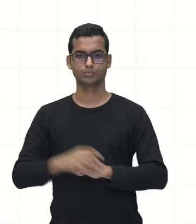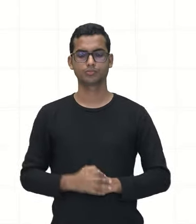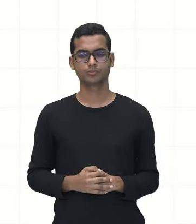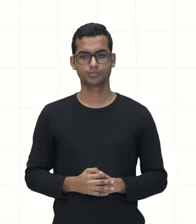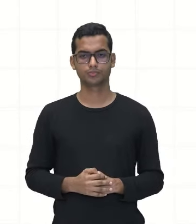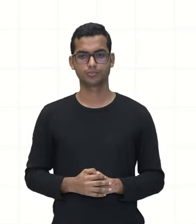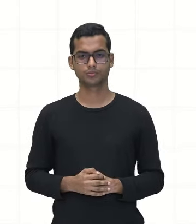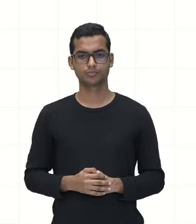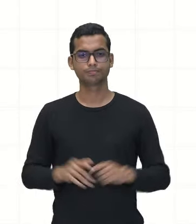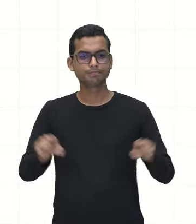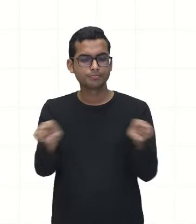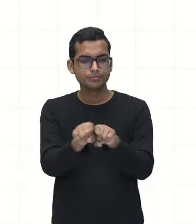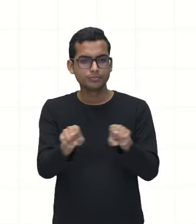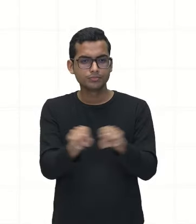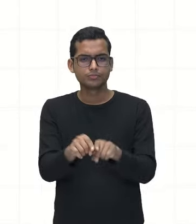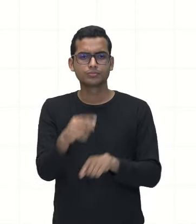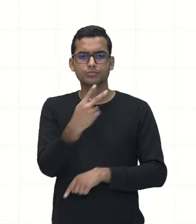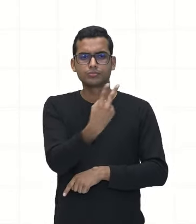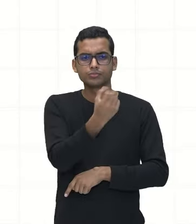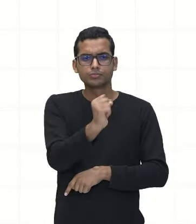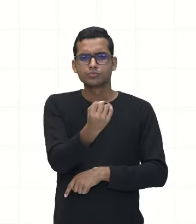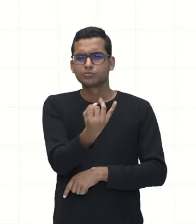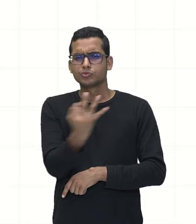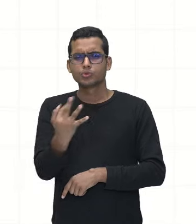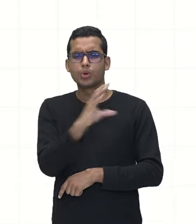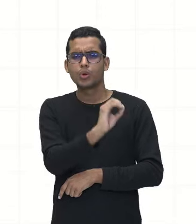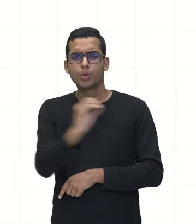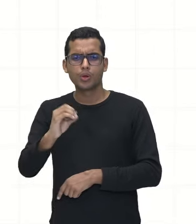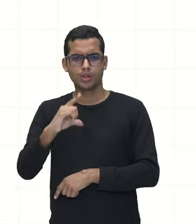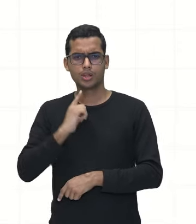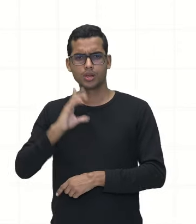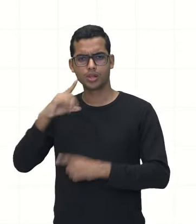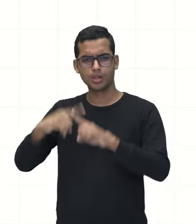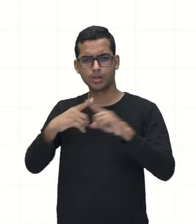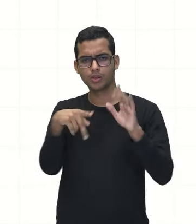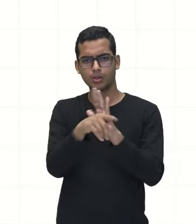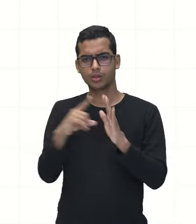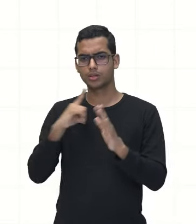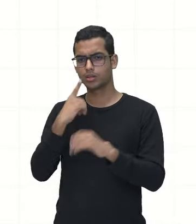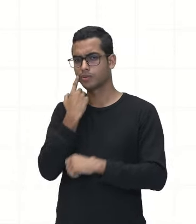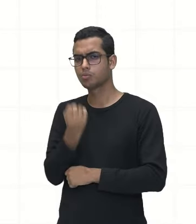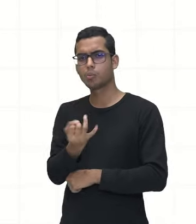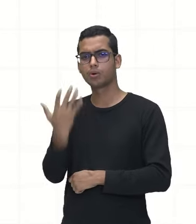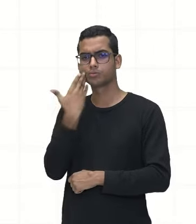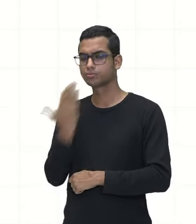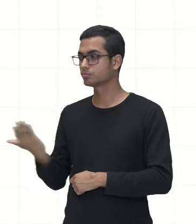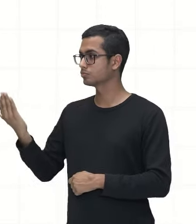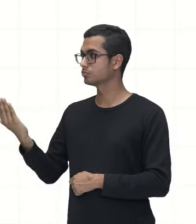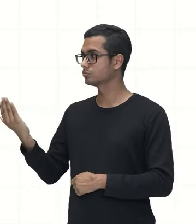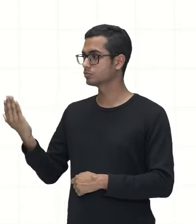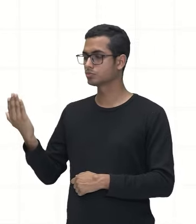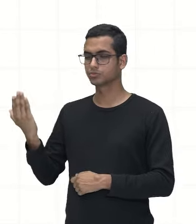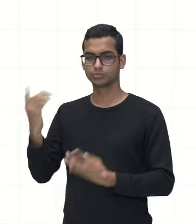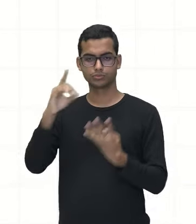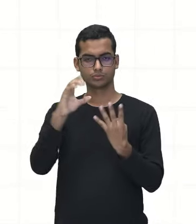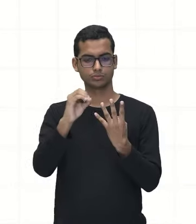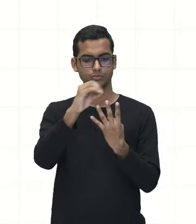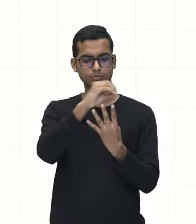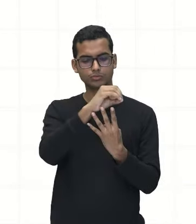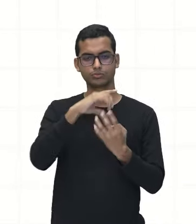aí nós vamos acrescentar os zeros. Quantos zeros nós tínhamos aí na multiplicação? Só a gente contar. 1, 2, 3, 4. Acrescentamos aqui, ó,